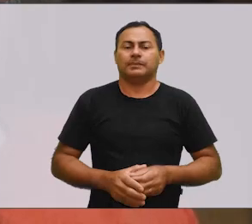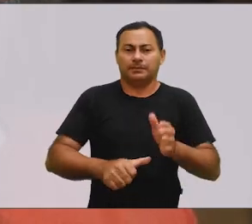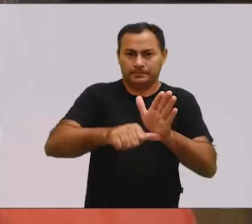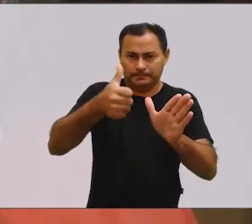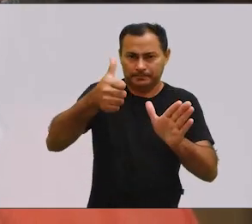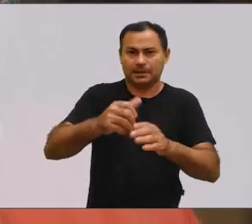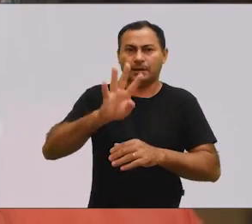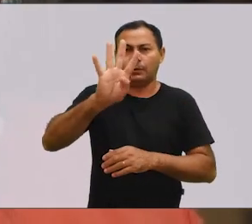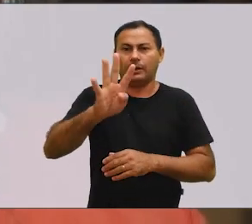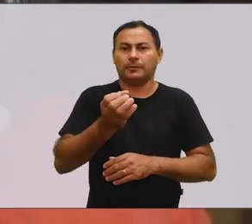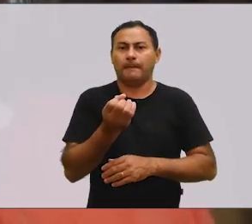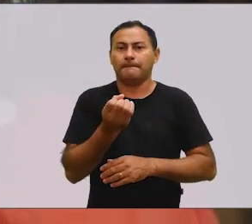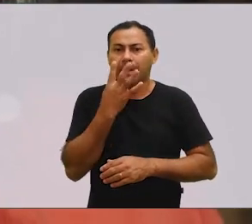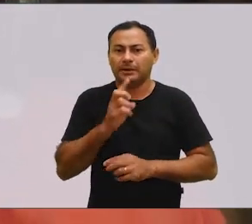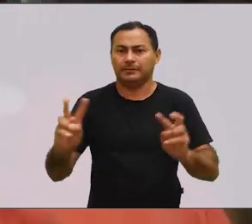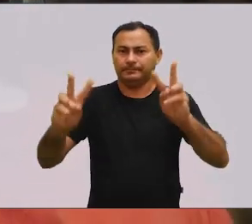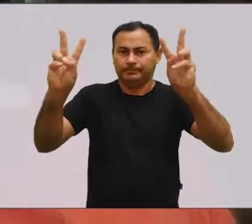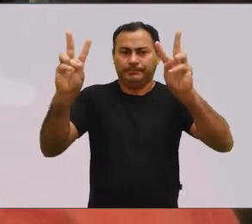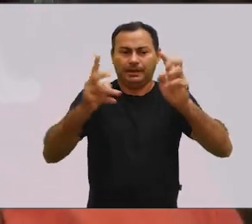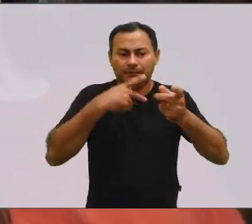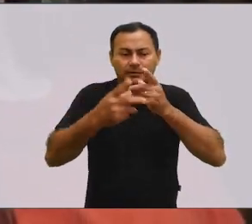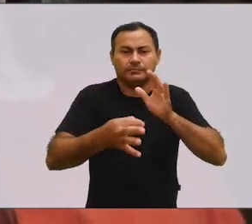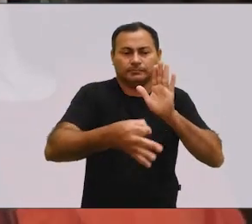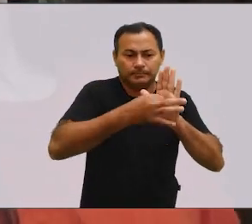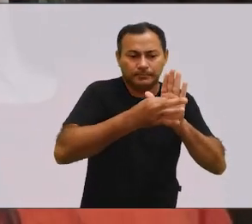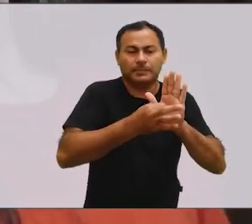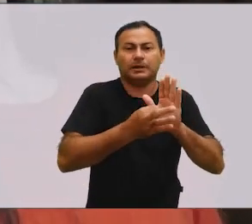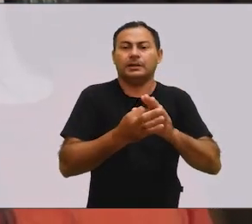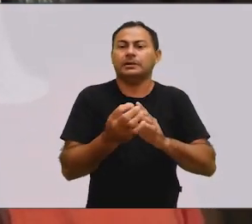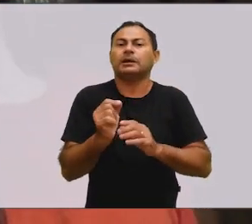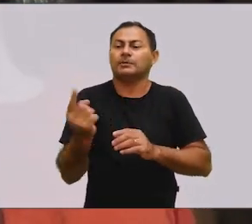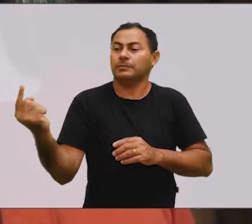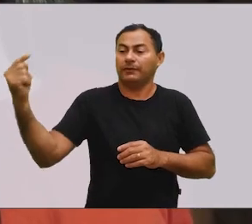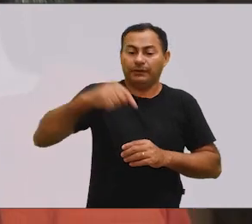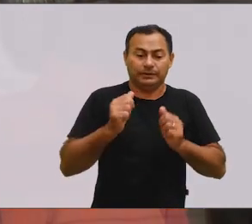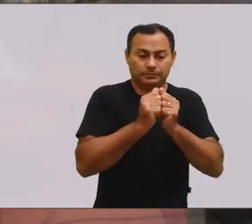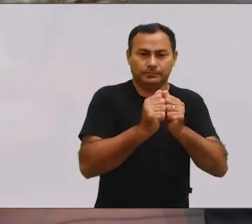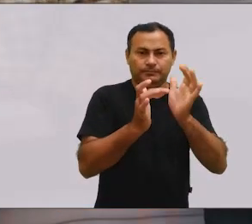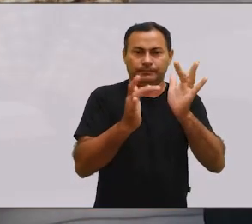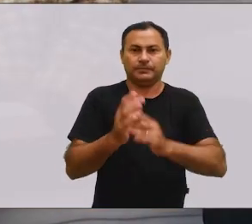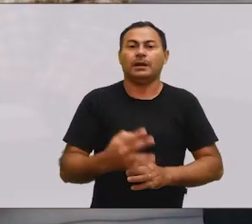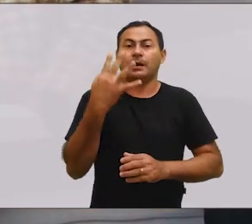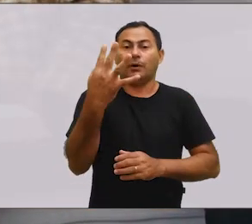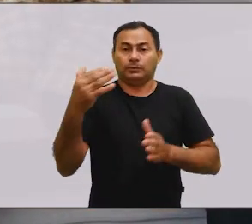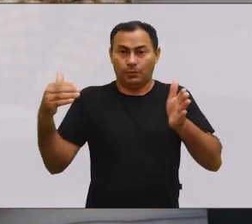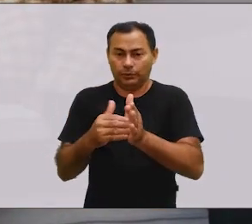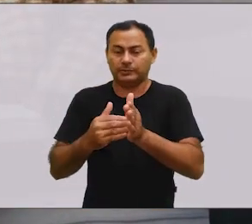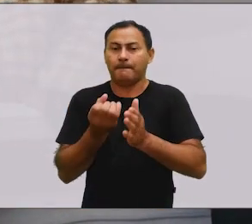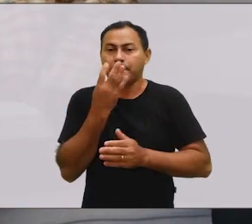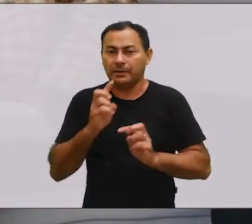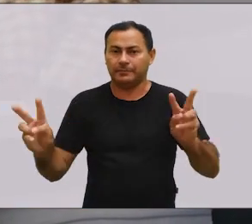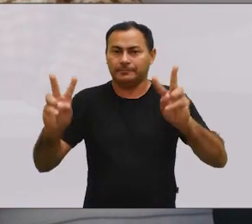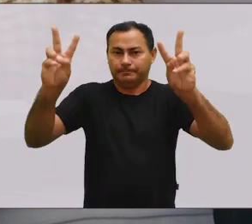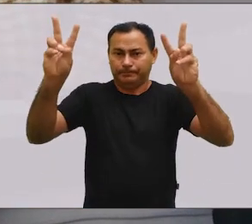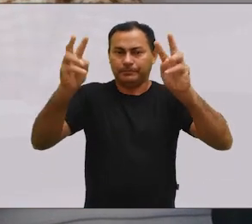As primeiras 4 bem-aventuranças se referem a atitudes de vir para Jesus, e as 4 últimas